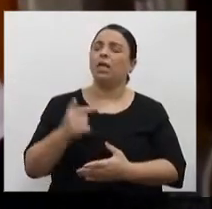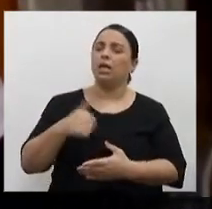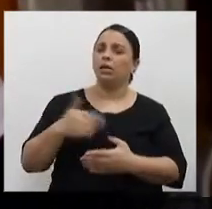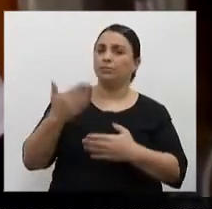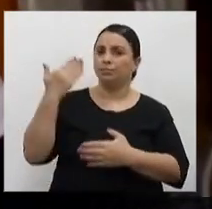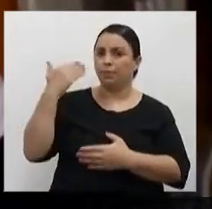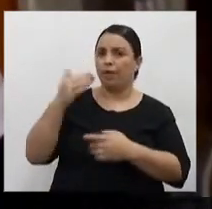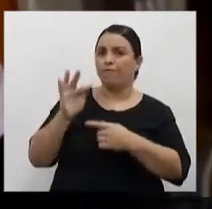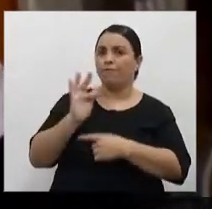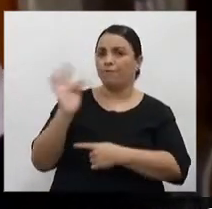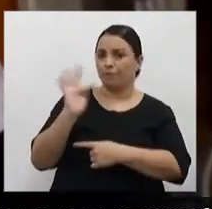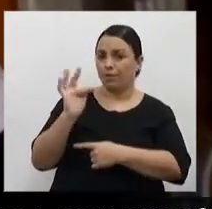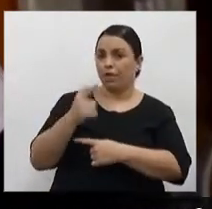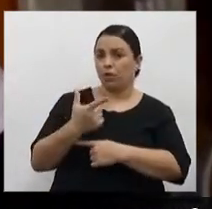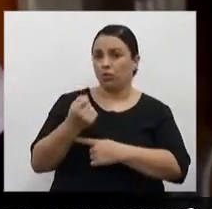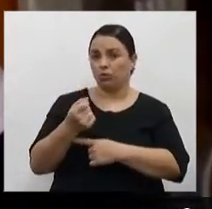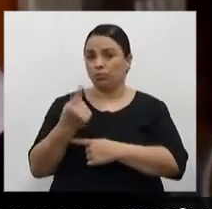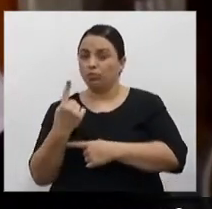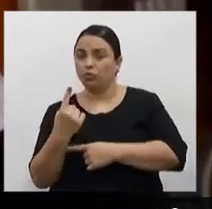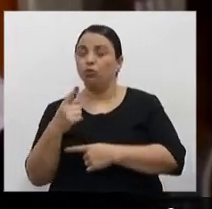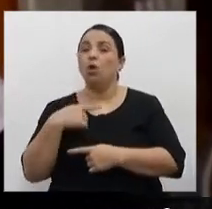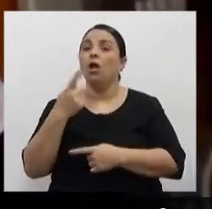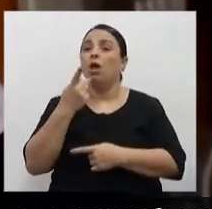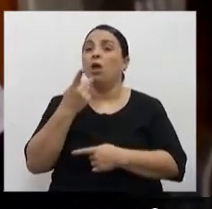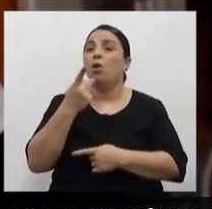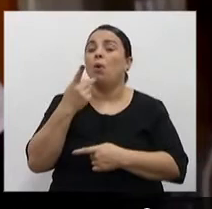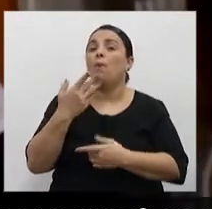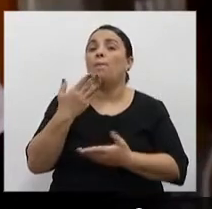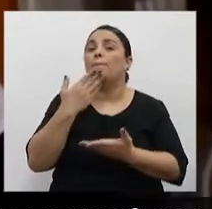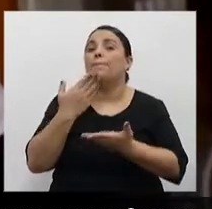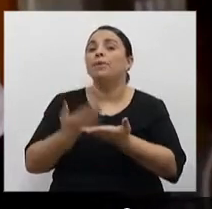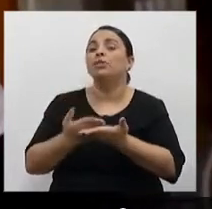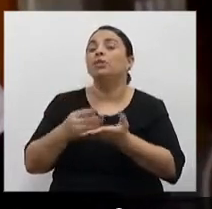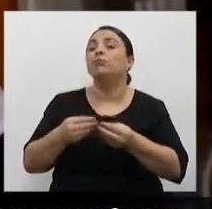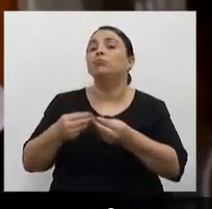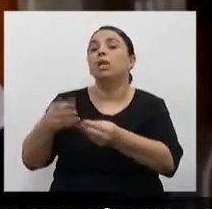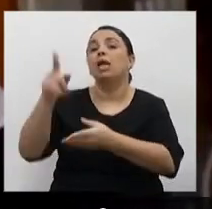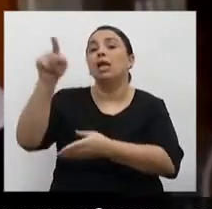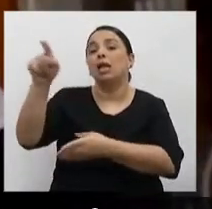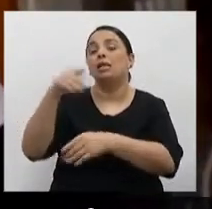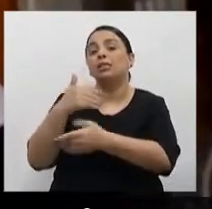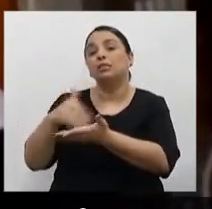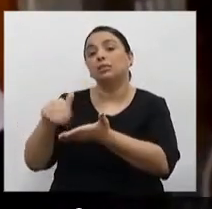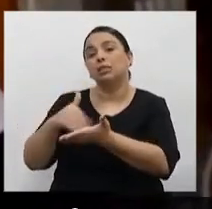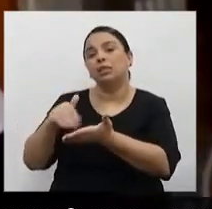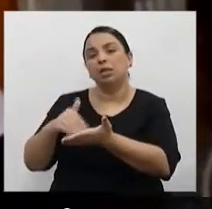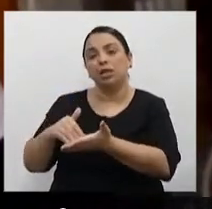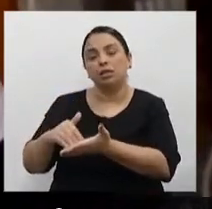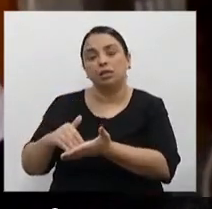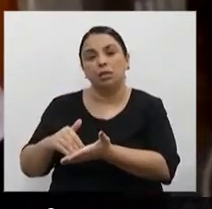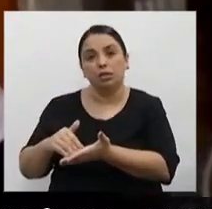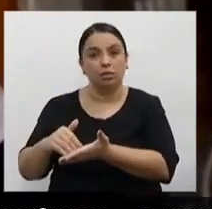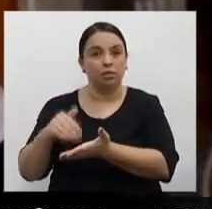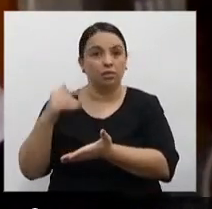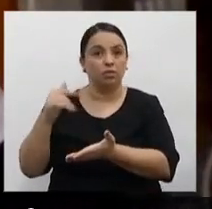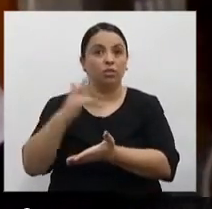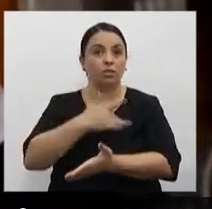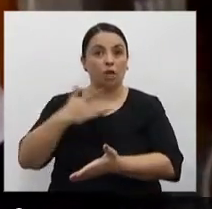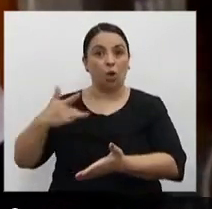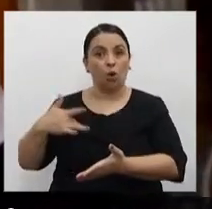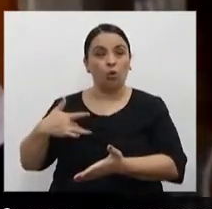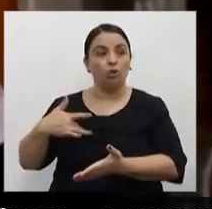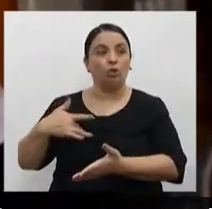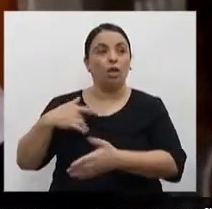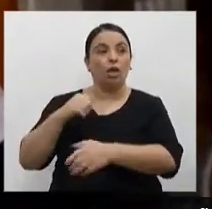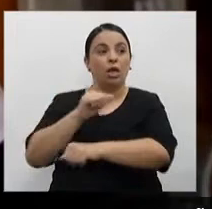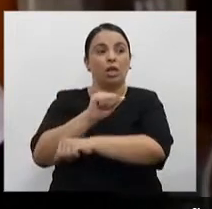Saúde demandas das associações de cegos, de surdos de Minas Gerais e